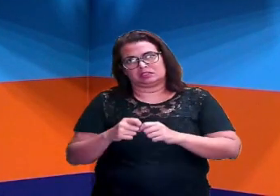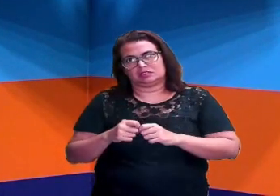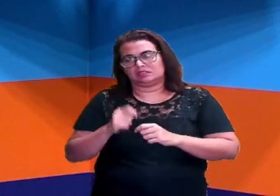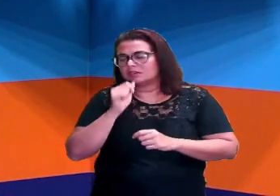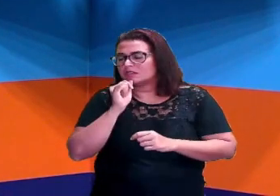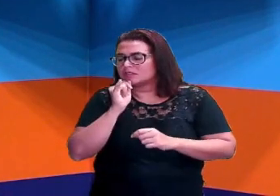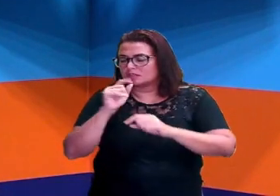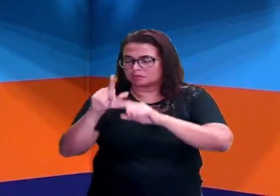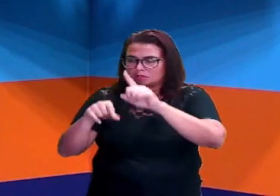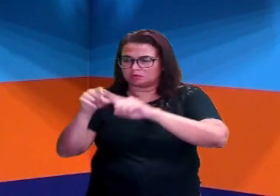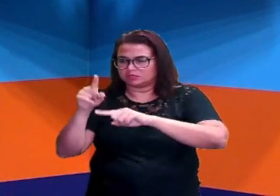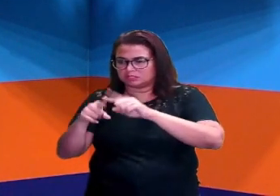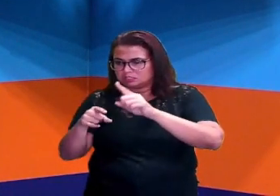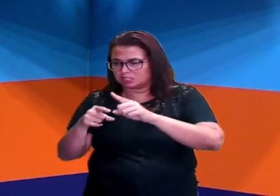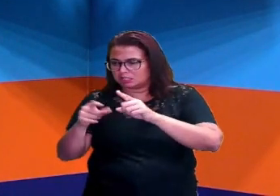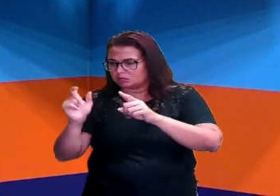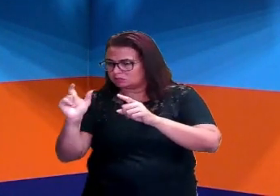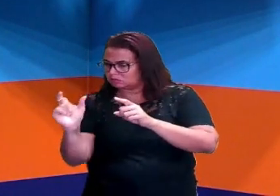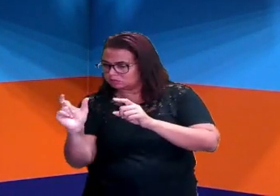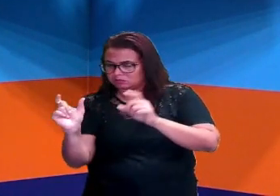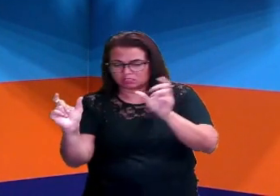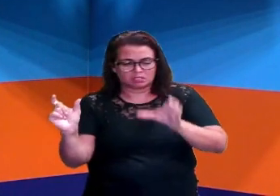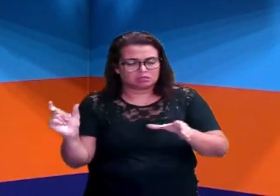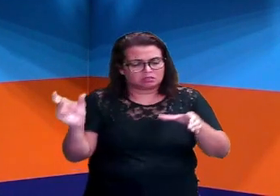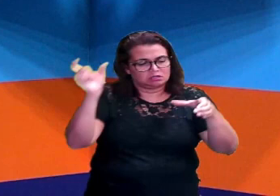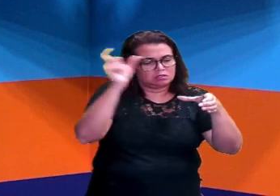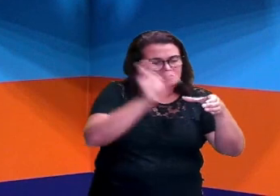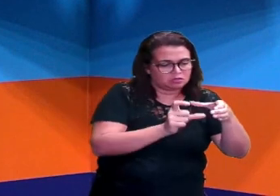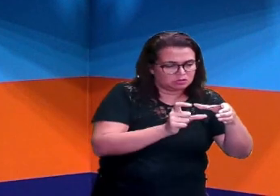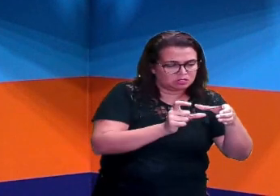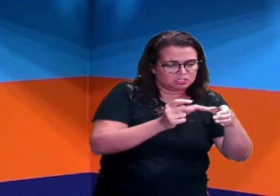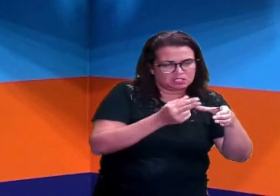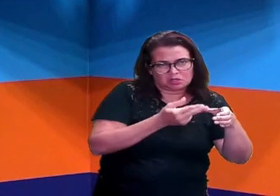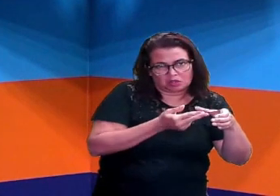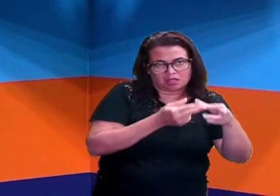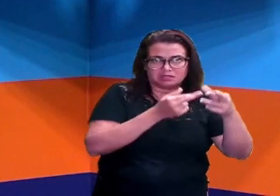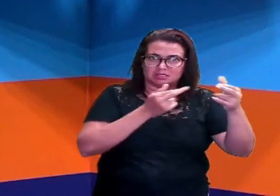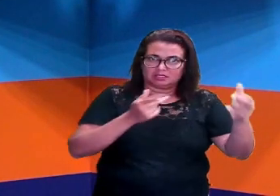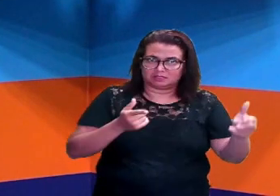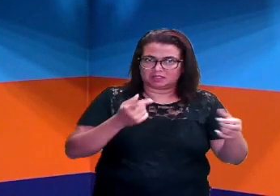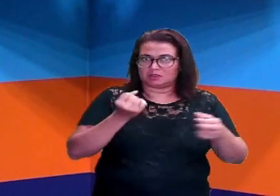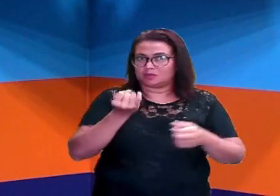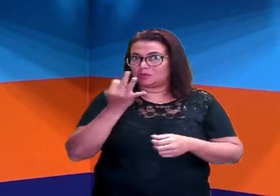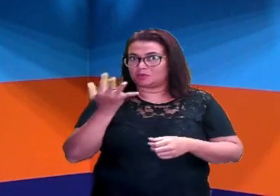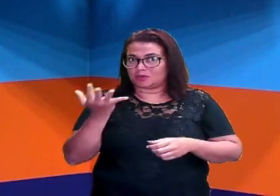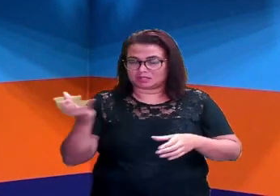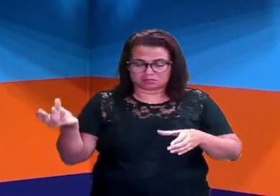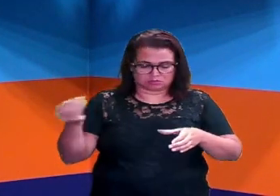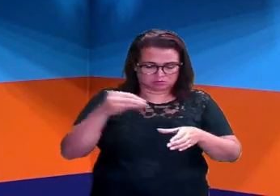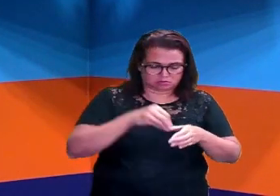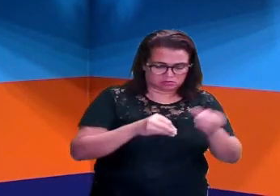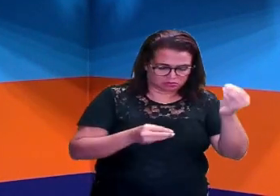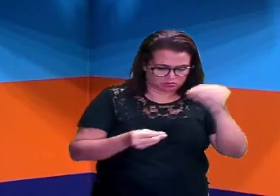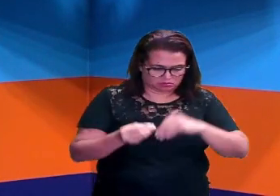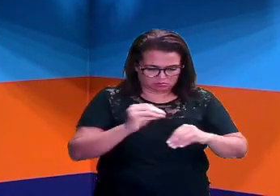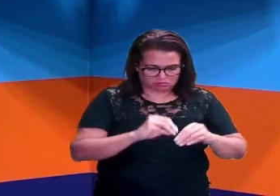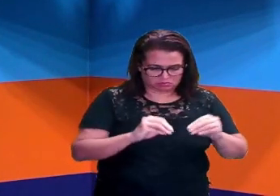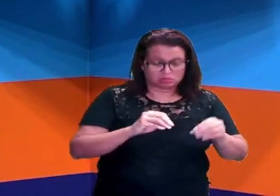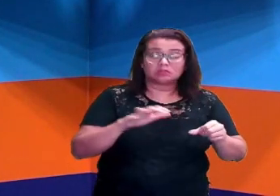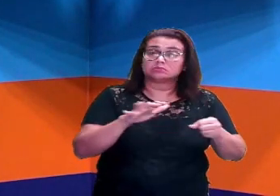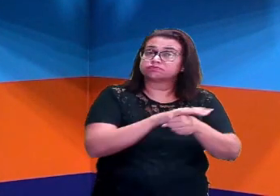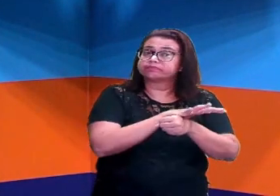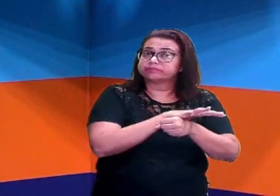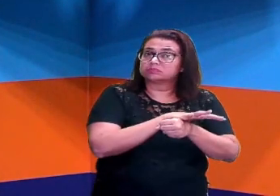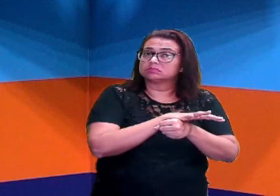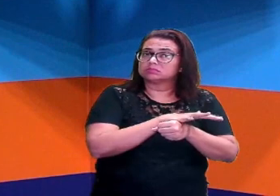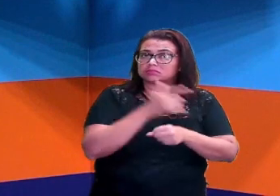objeto cabe dentro de outro objeto, né? Quantos eu vou precisar colocar dentro daquele objeto para poder caber. Então, quantas vezes aquilo cabe dentro